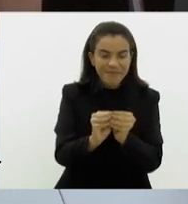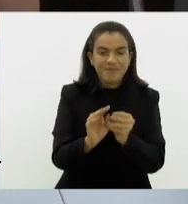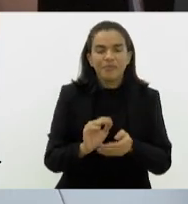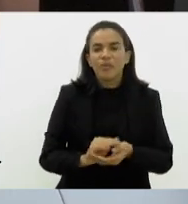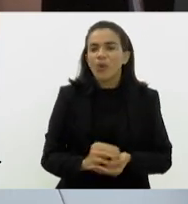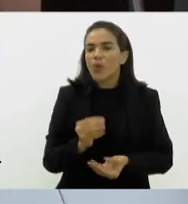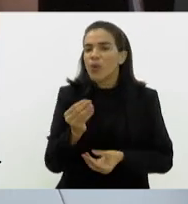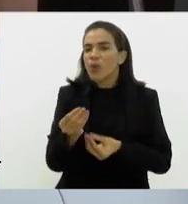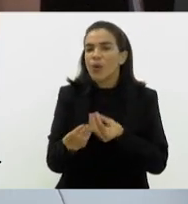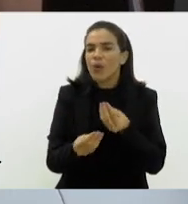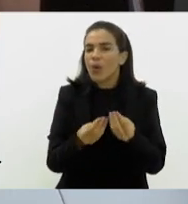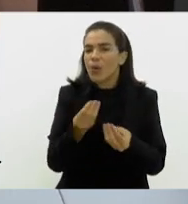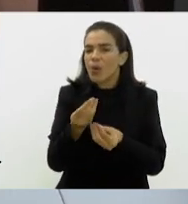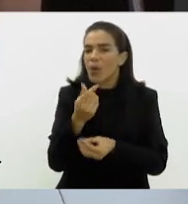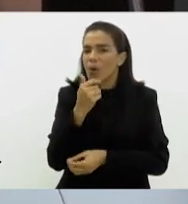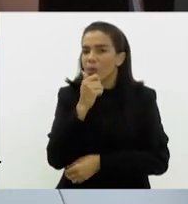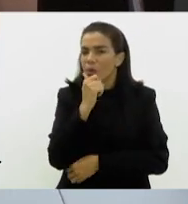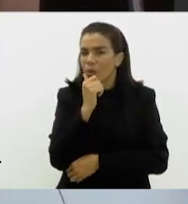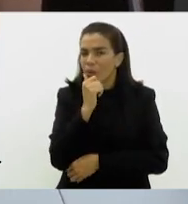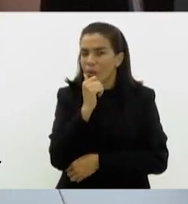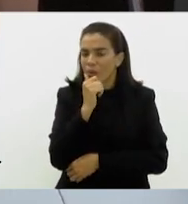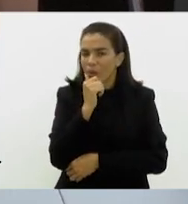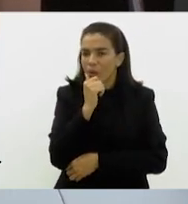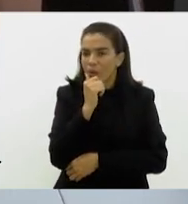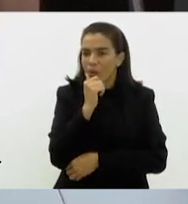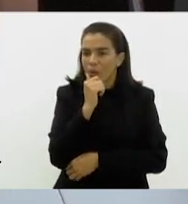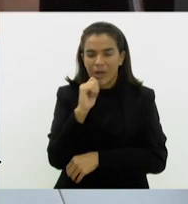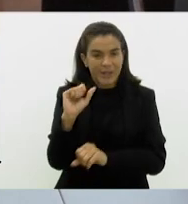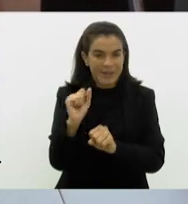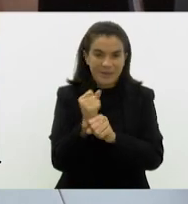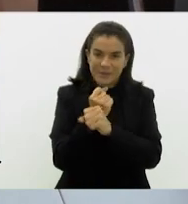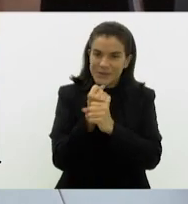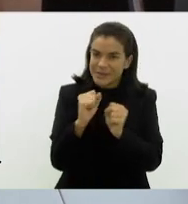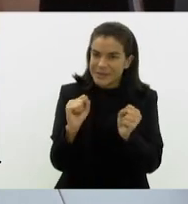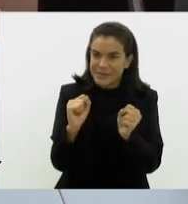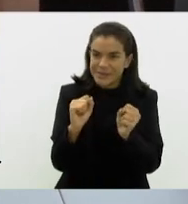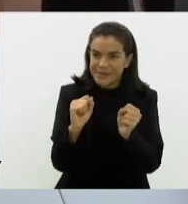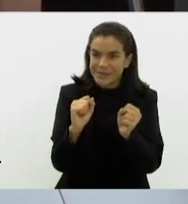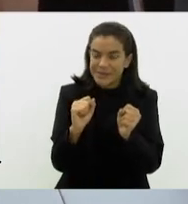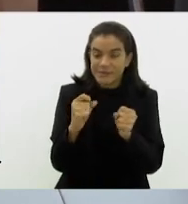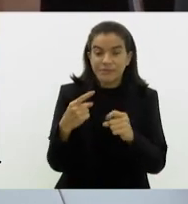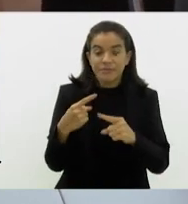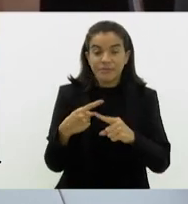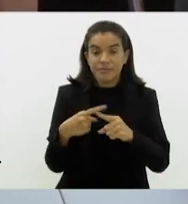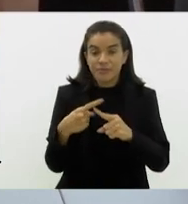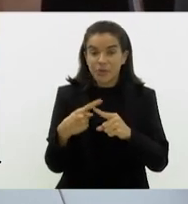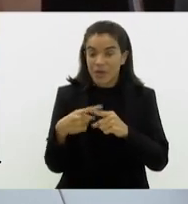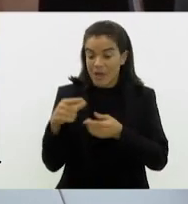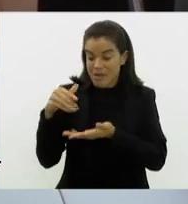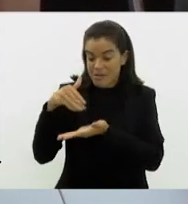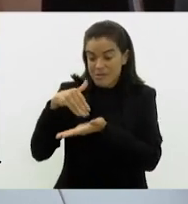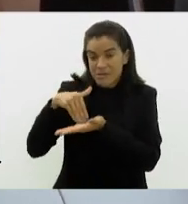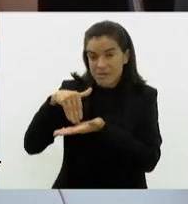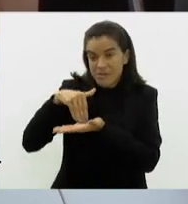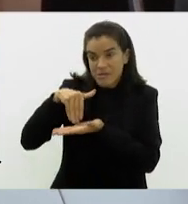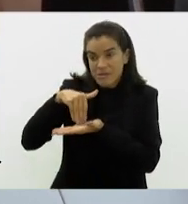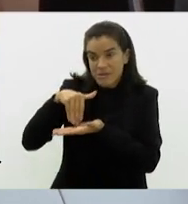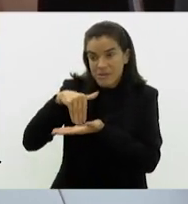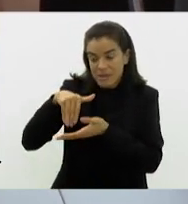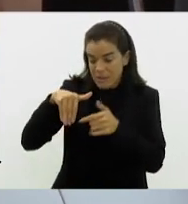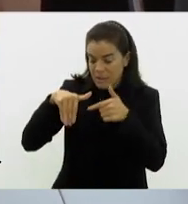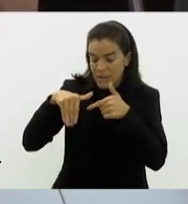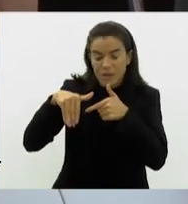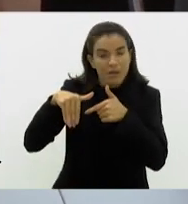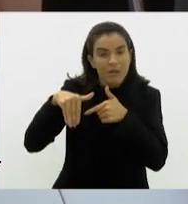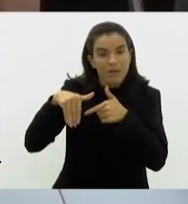Como é que você faz essa paridade? É inviável. Não. Porque, se é o secretário,